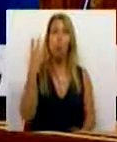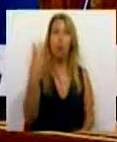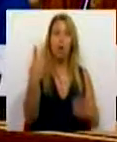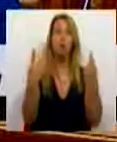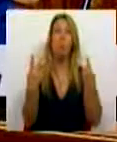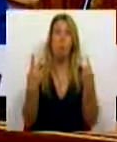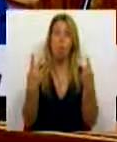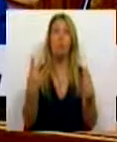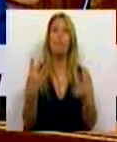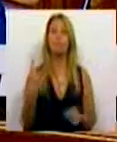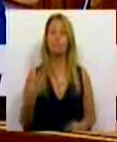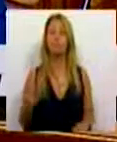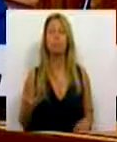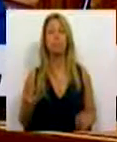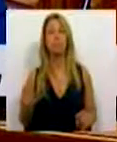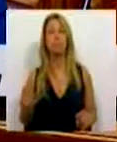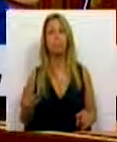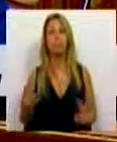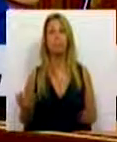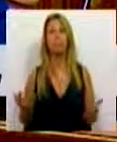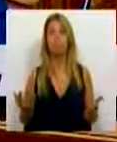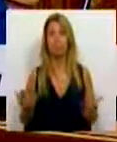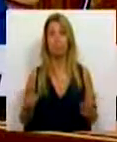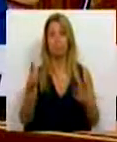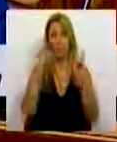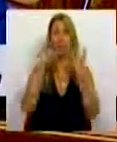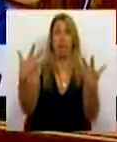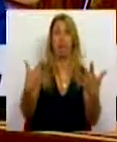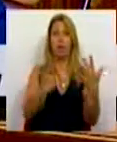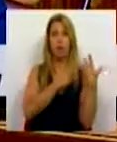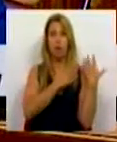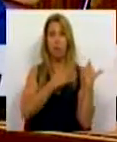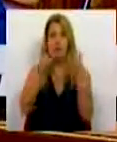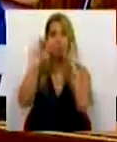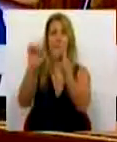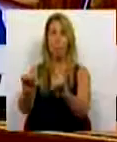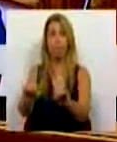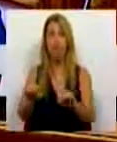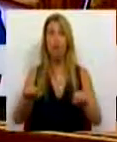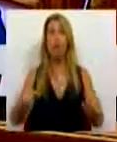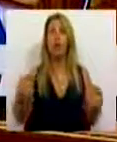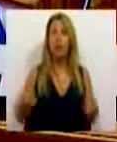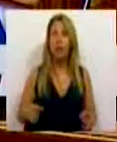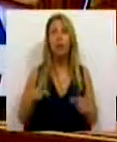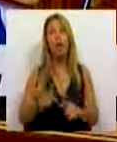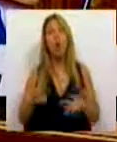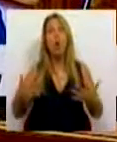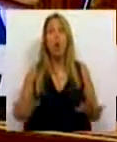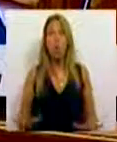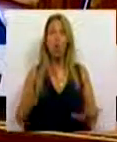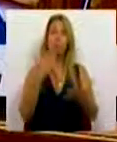quais são os grandes responsáveis e que origina hoje em dia um